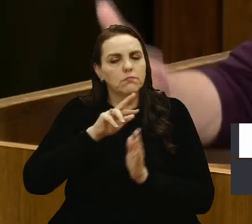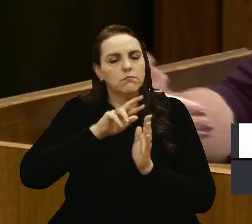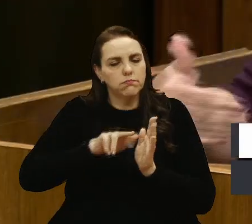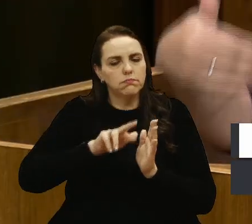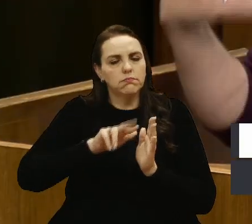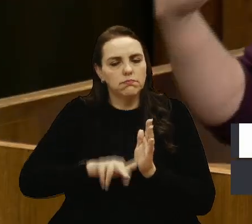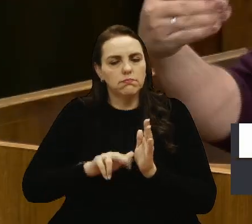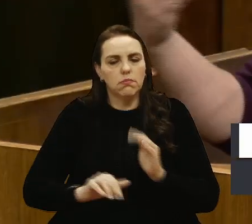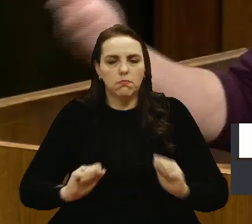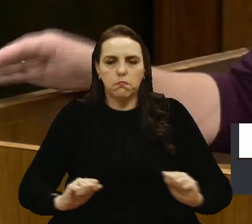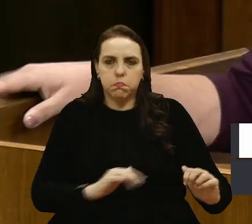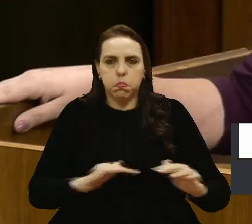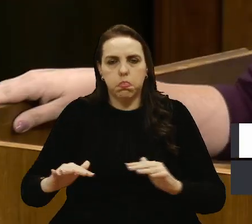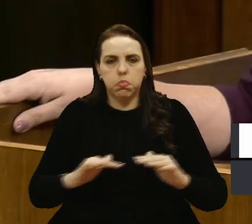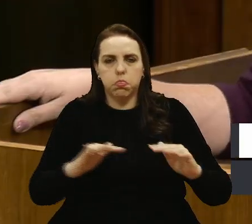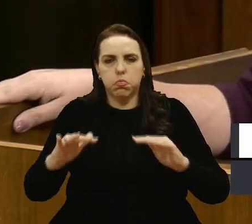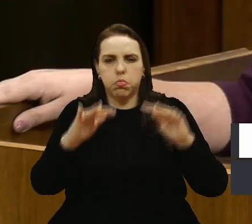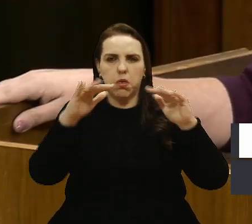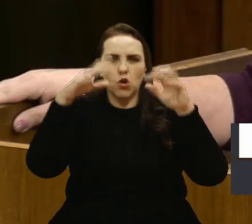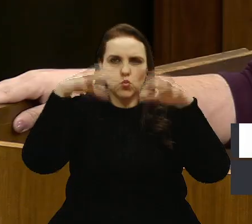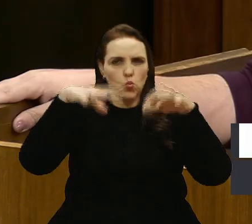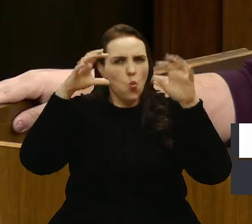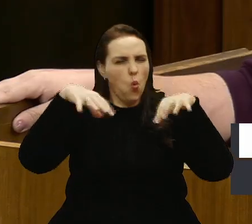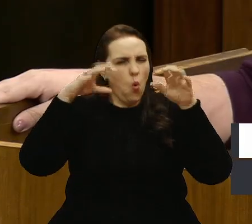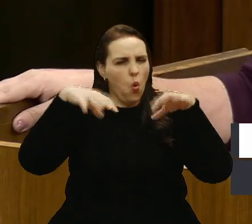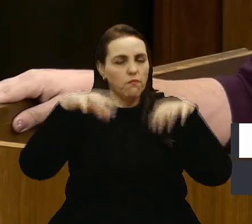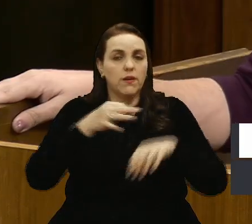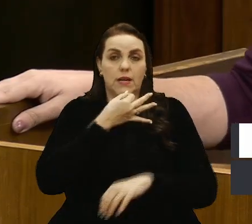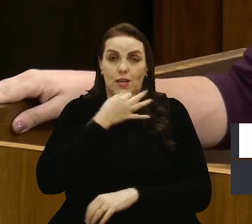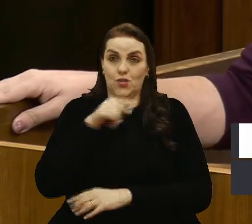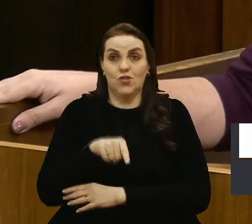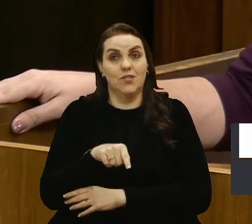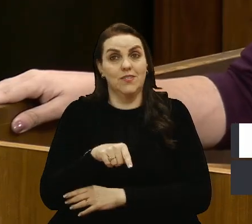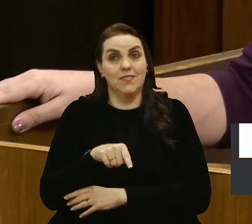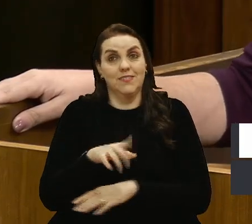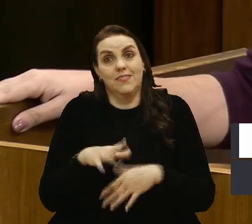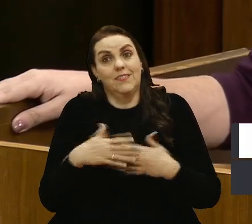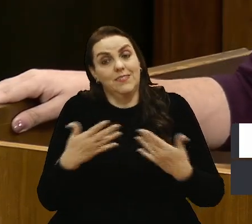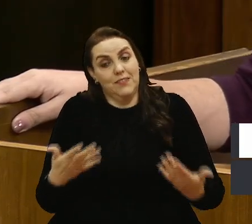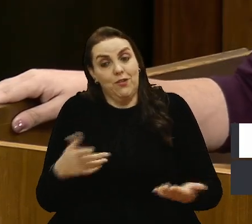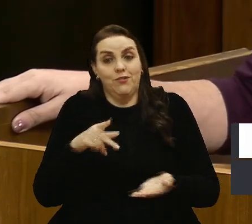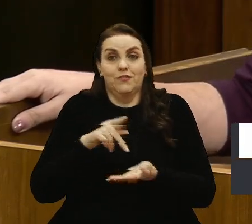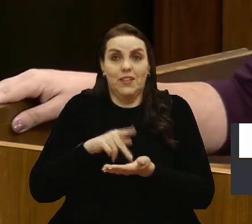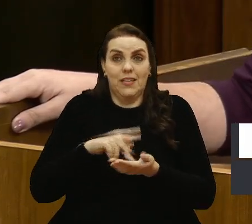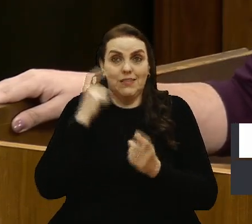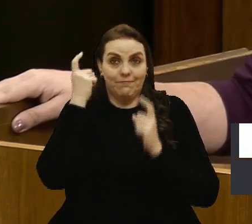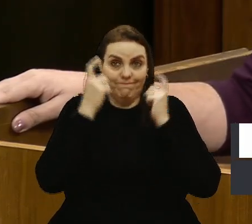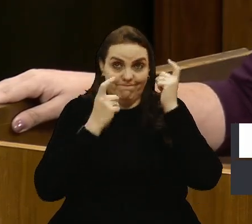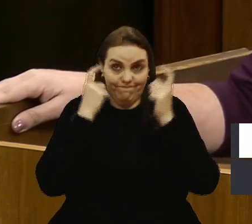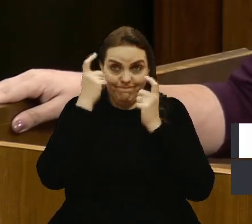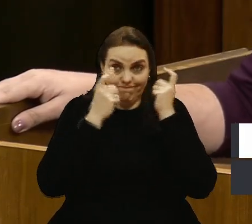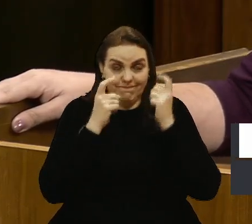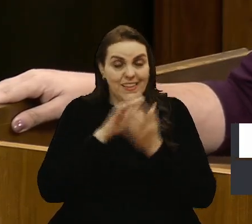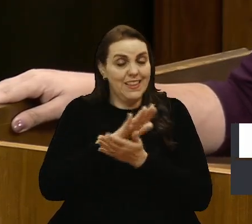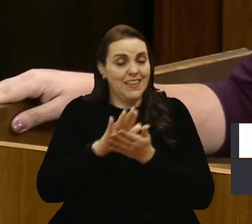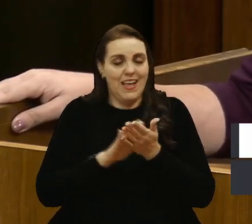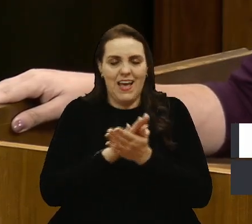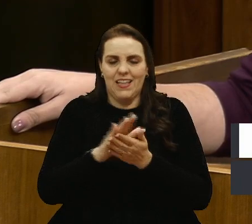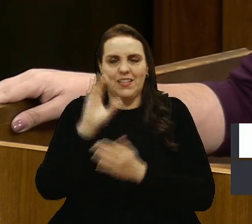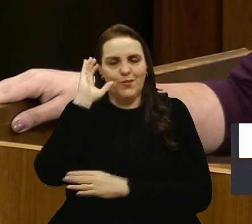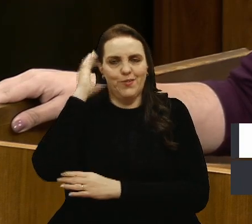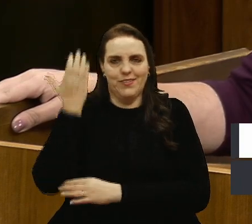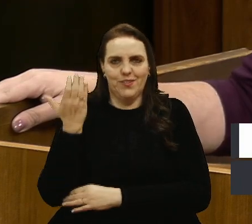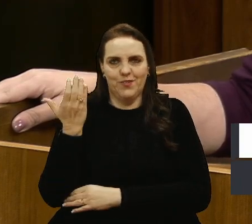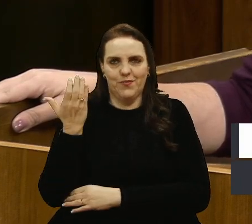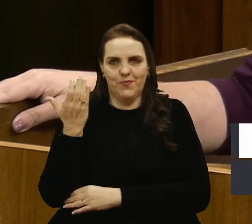nas enchentes e no volume das chuvas em Caxias do Sul. E ele realmente nos preocupa porque nada aconteceu. Então,